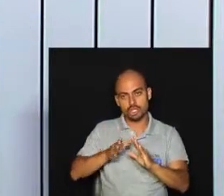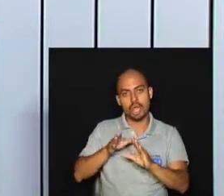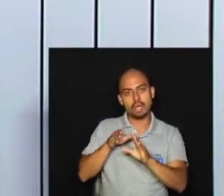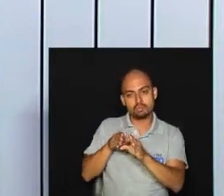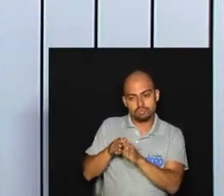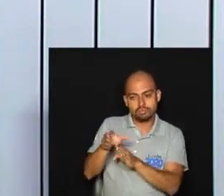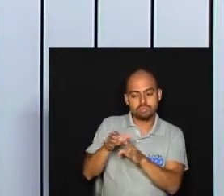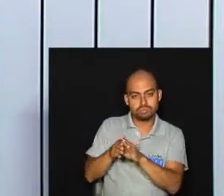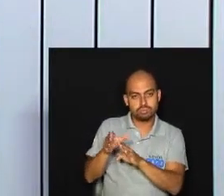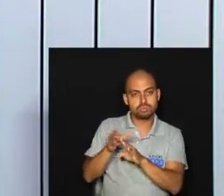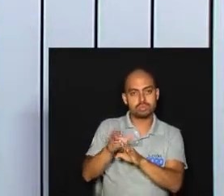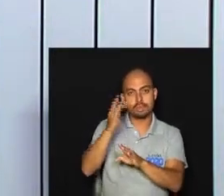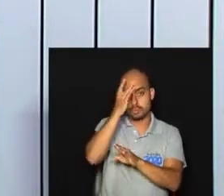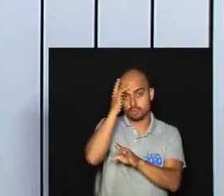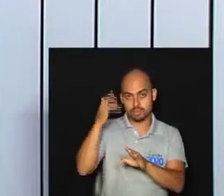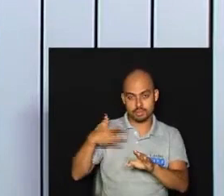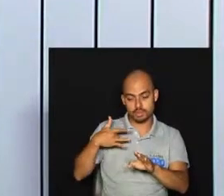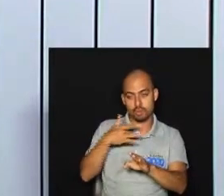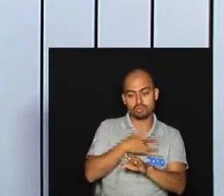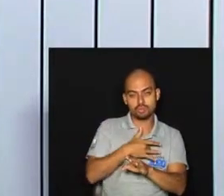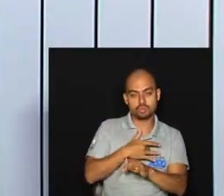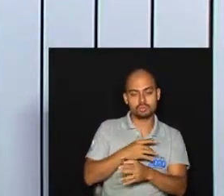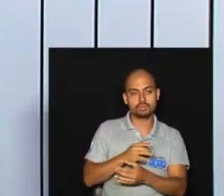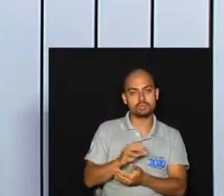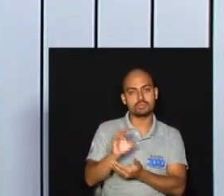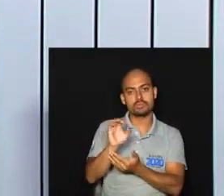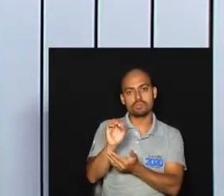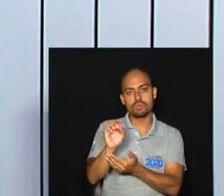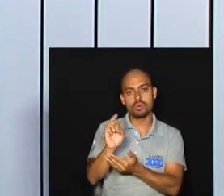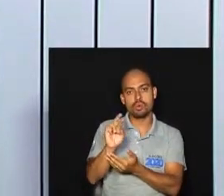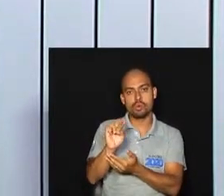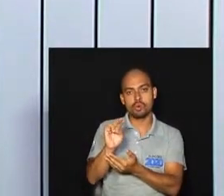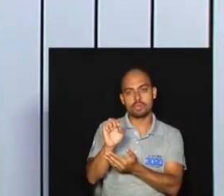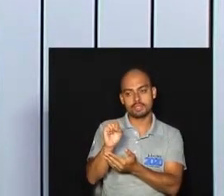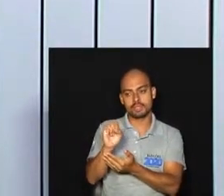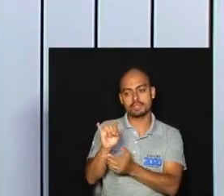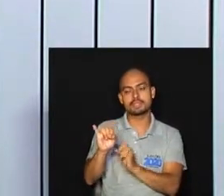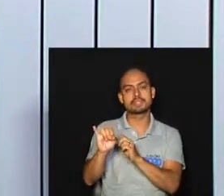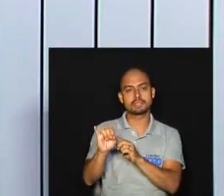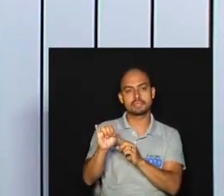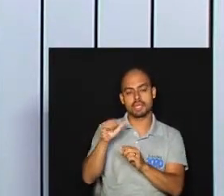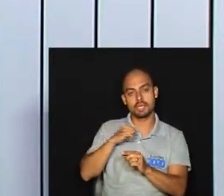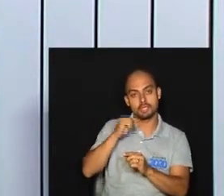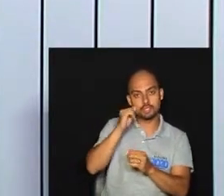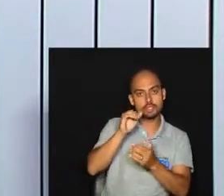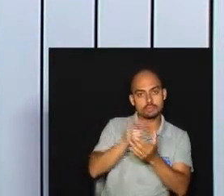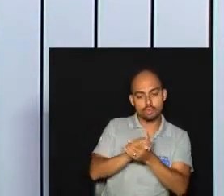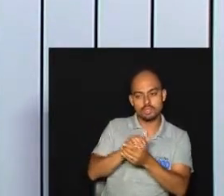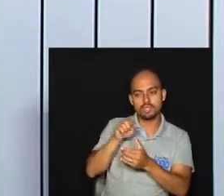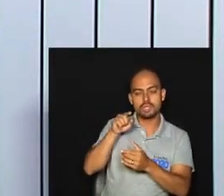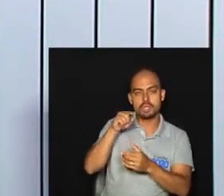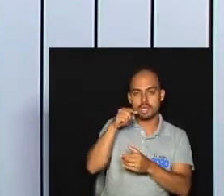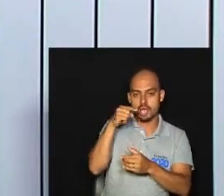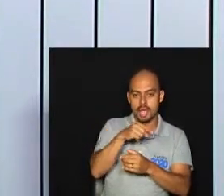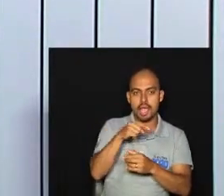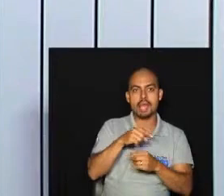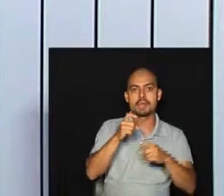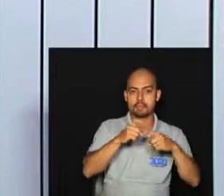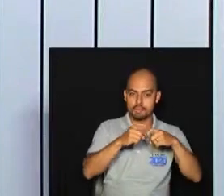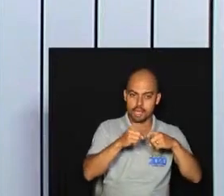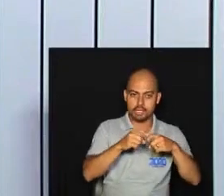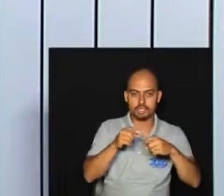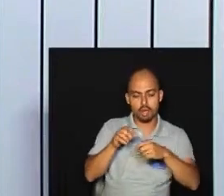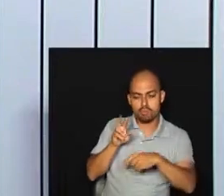das autoridades de saúde. O Orsi está sendo acompanhado clinicamente pela esposa, que é médica, e irá